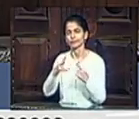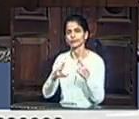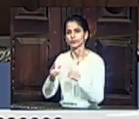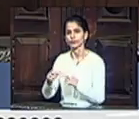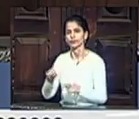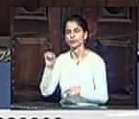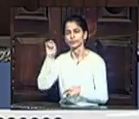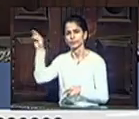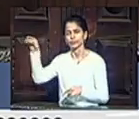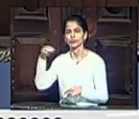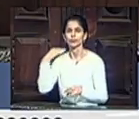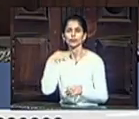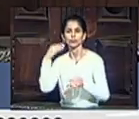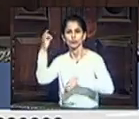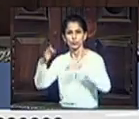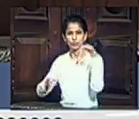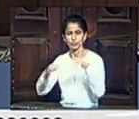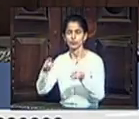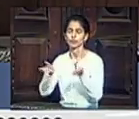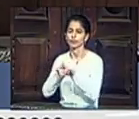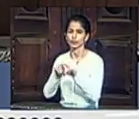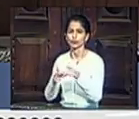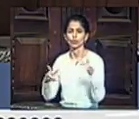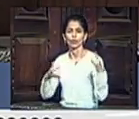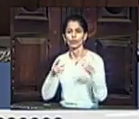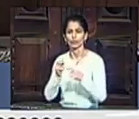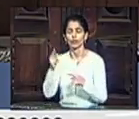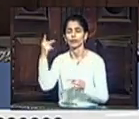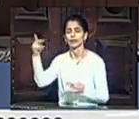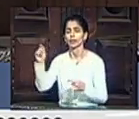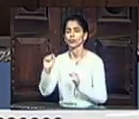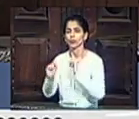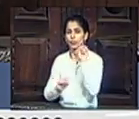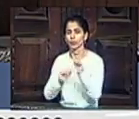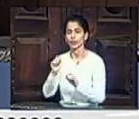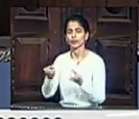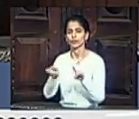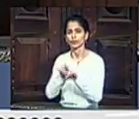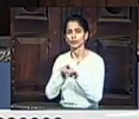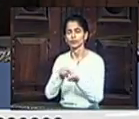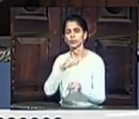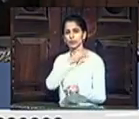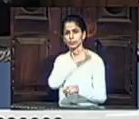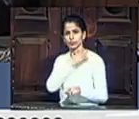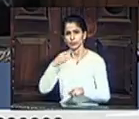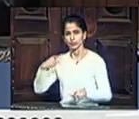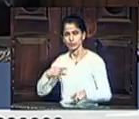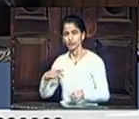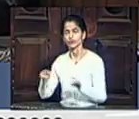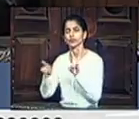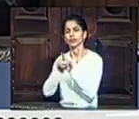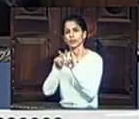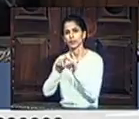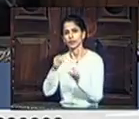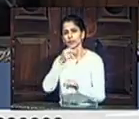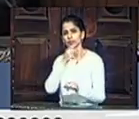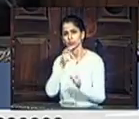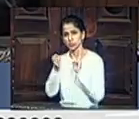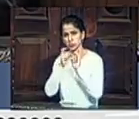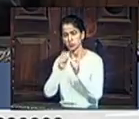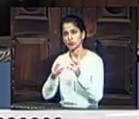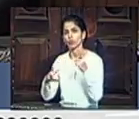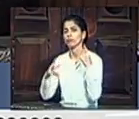Tribunal de Justiça precisa discutir aonde vai cortar. O Ministério Público precisa discutir aonde